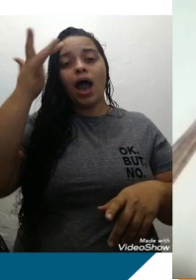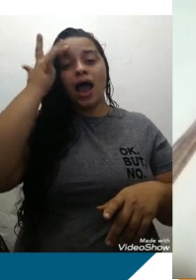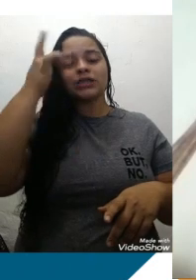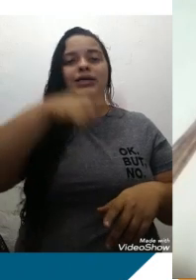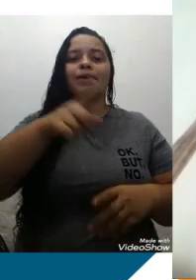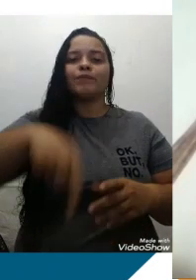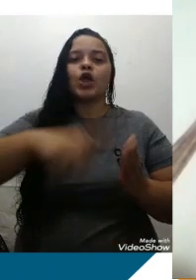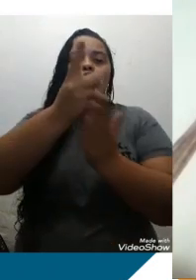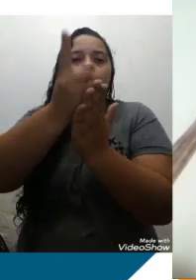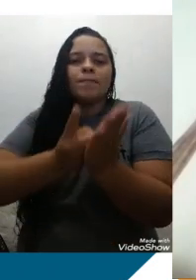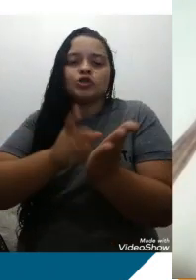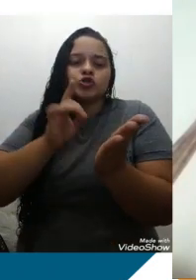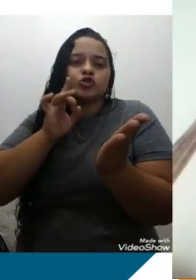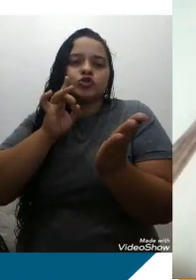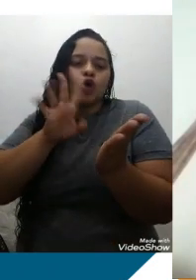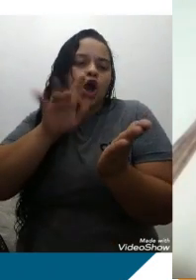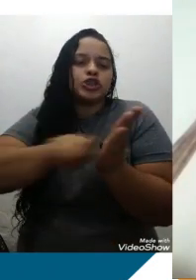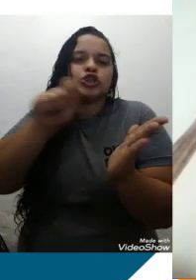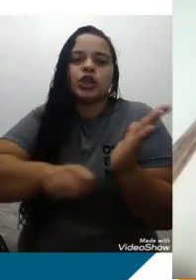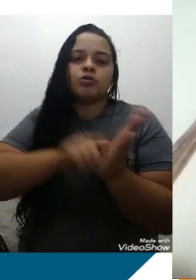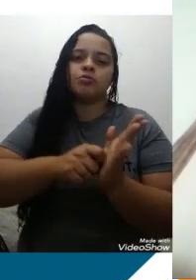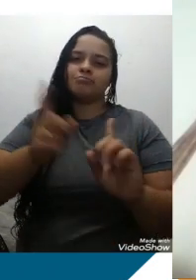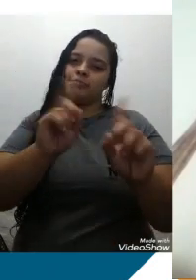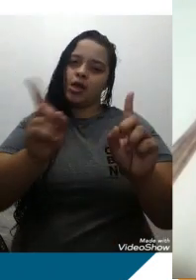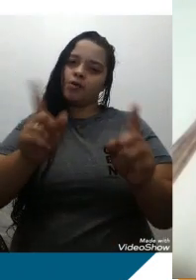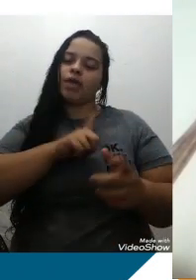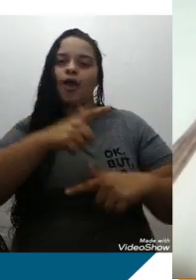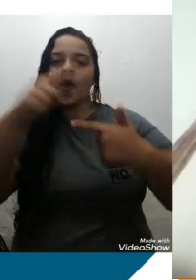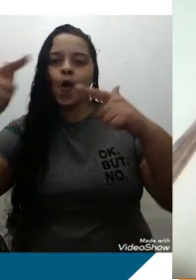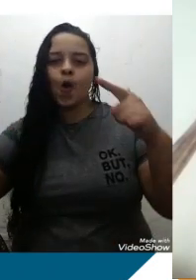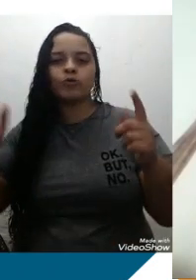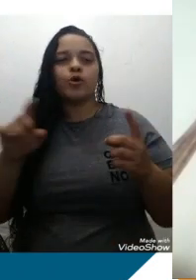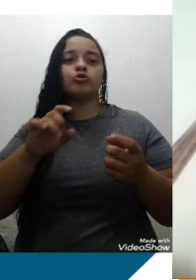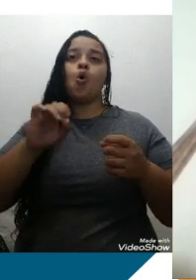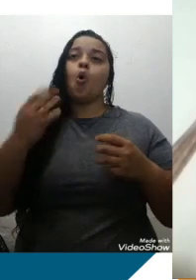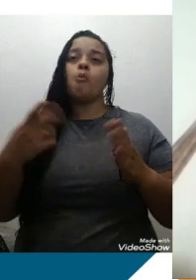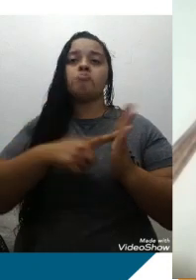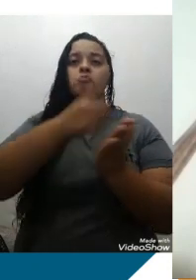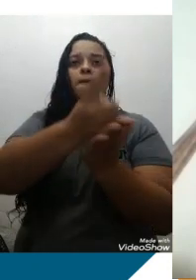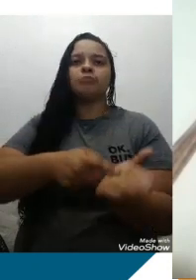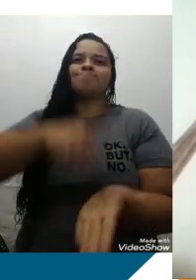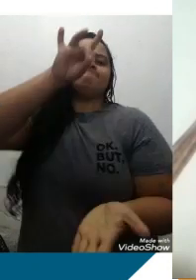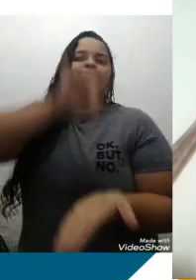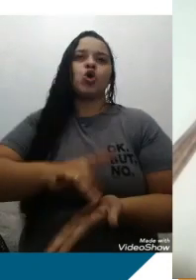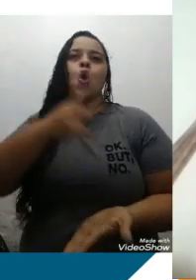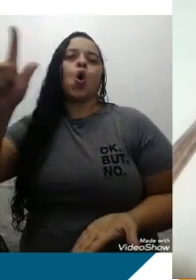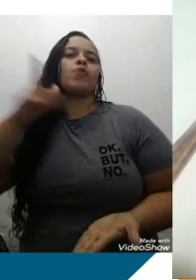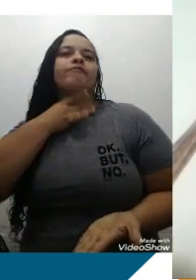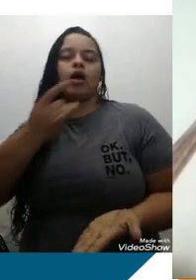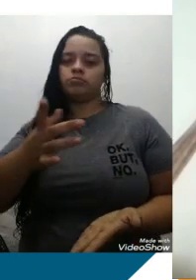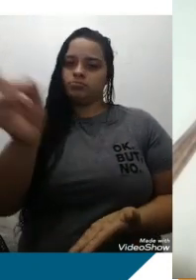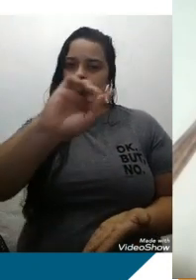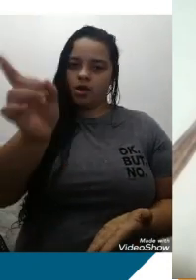do passado, ou que pelo menos os documentos escritos eles seriam mais confiáveis. Mas isso traz um problema muito sério para a